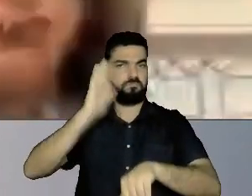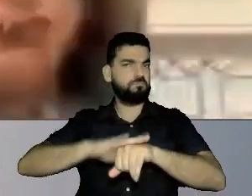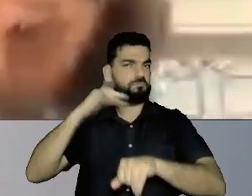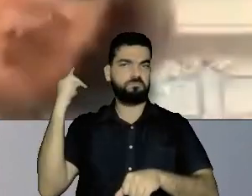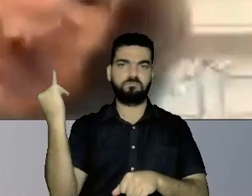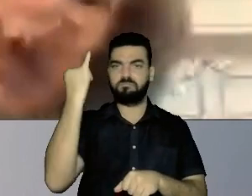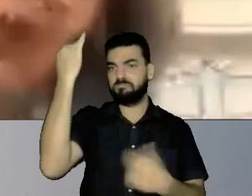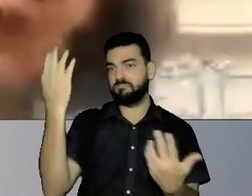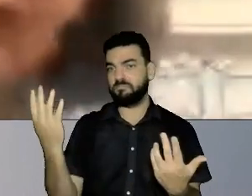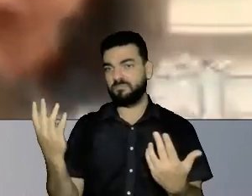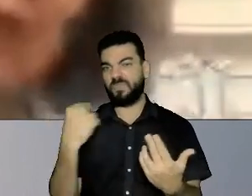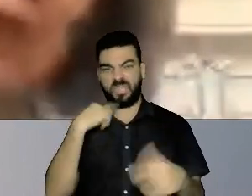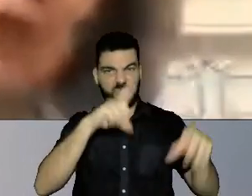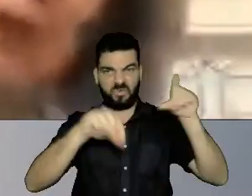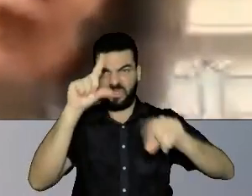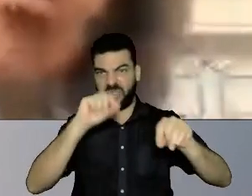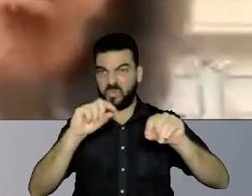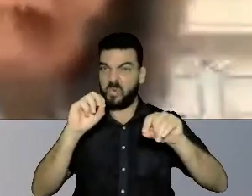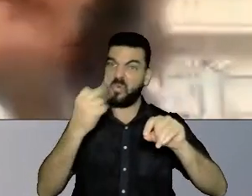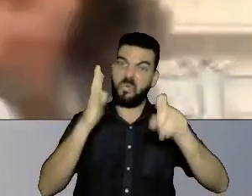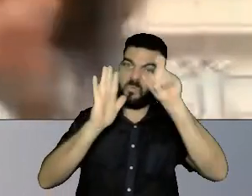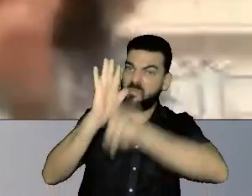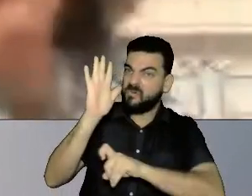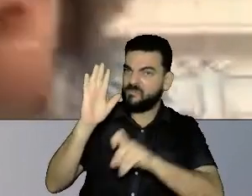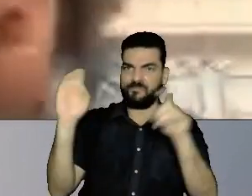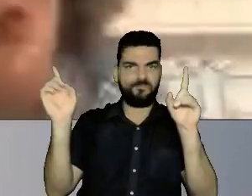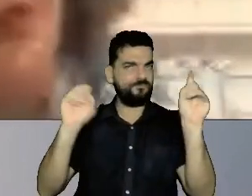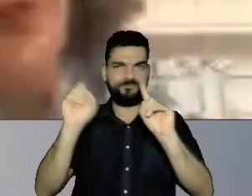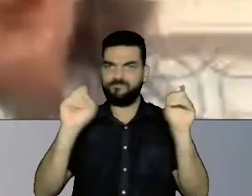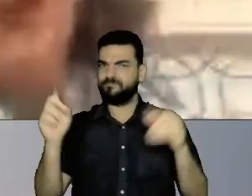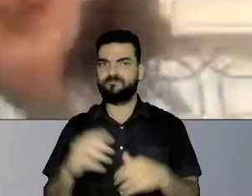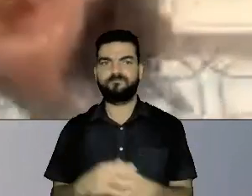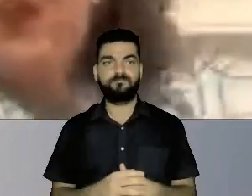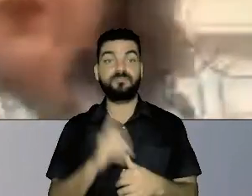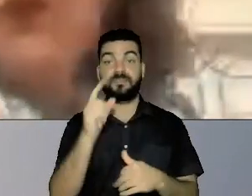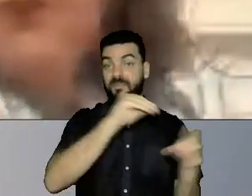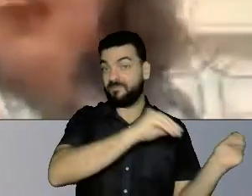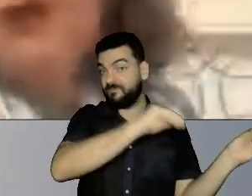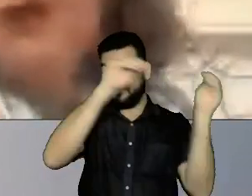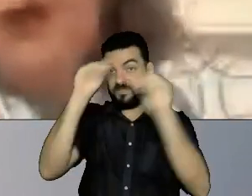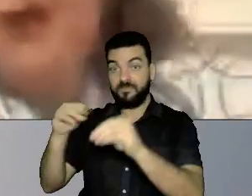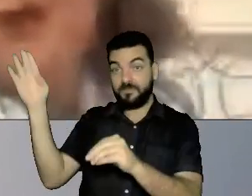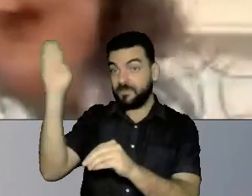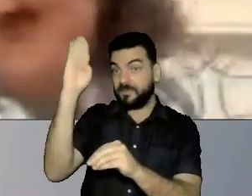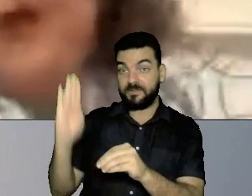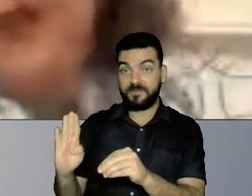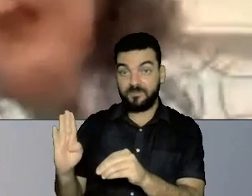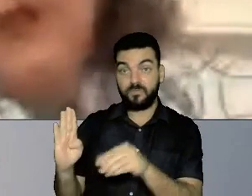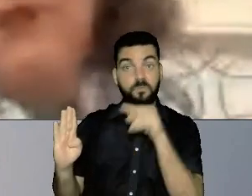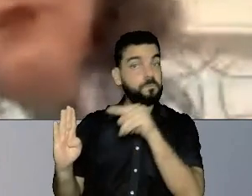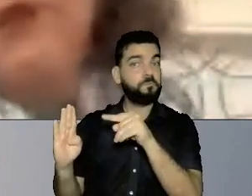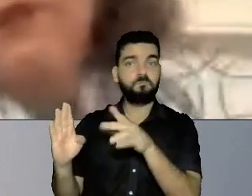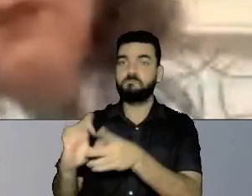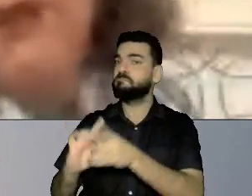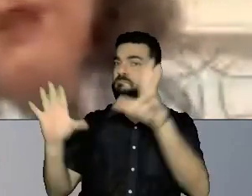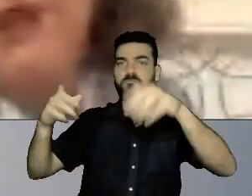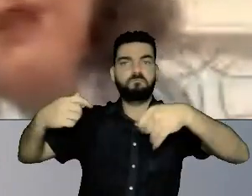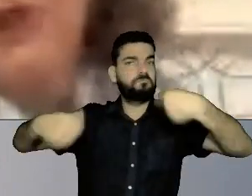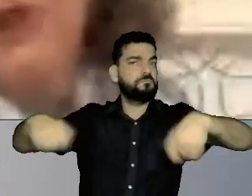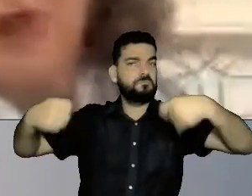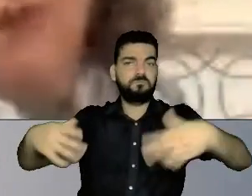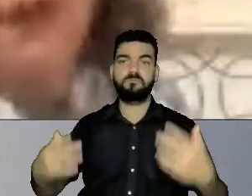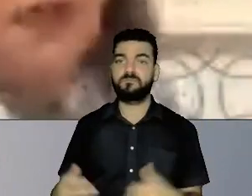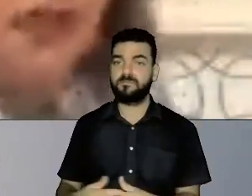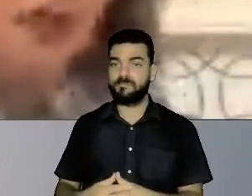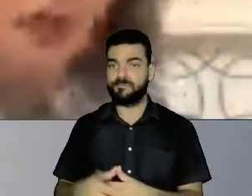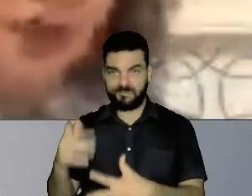pode taxar uma obra que vem para uma exposição brasileira de forma que impossibilite